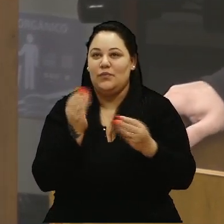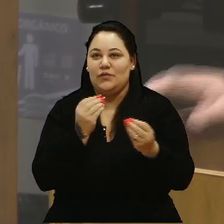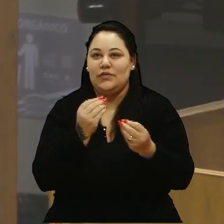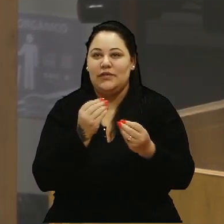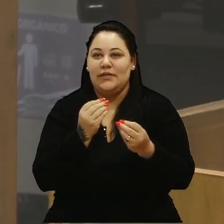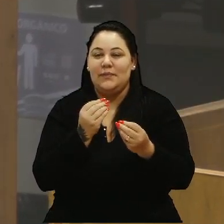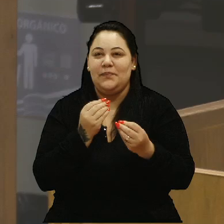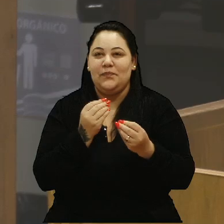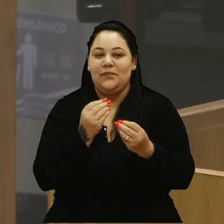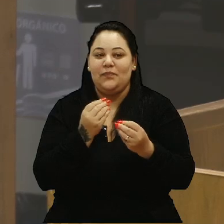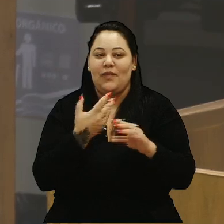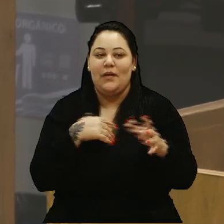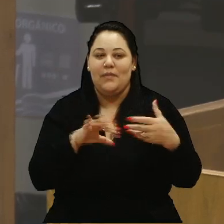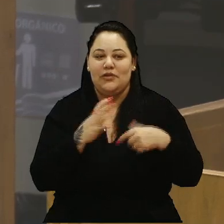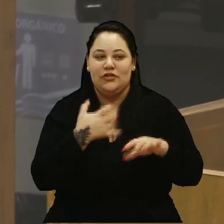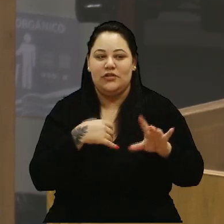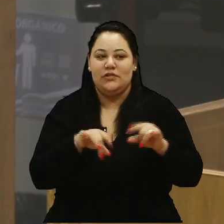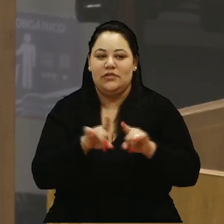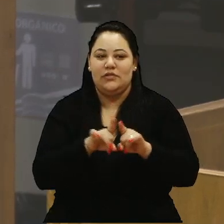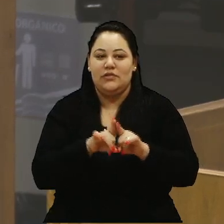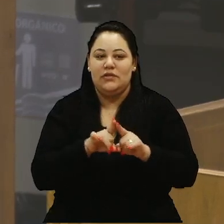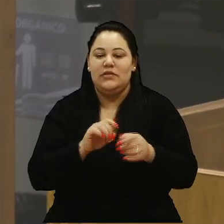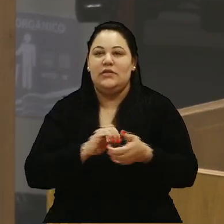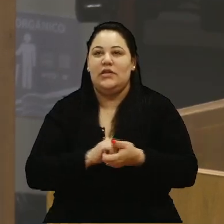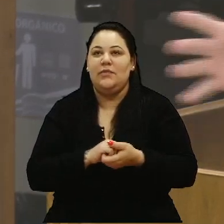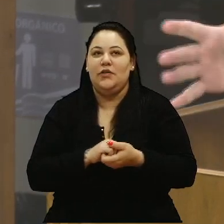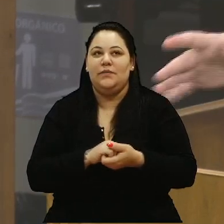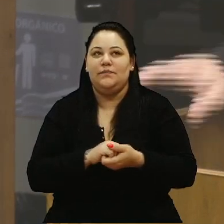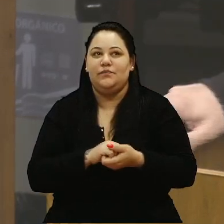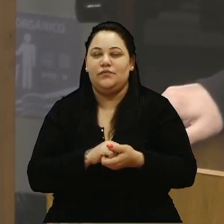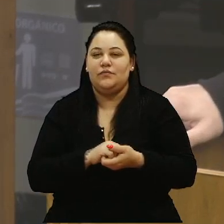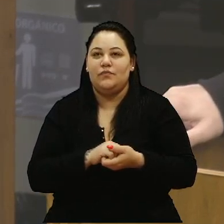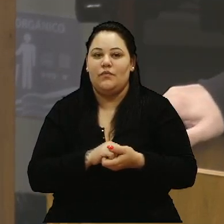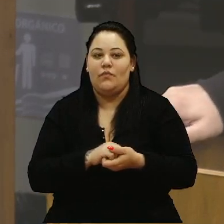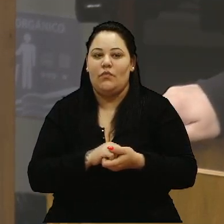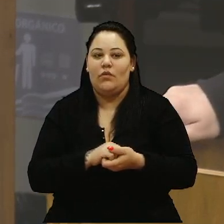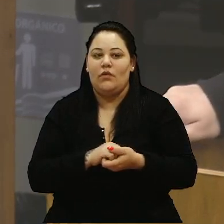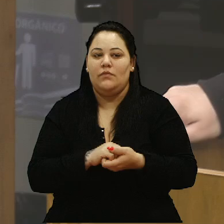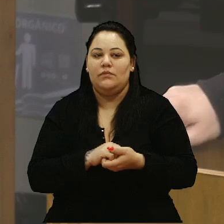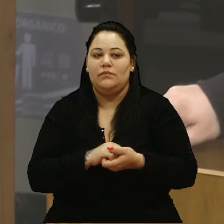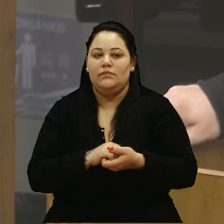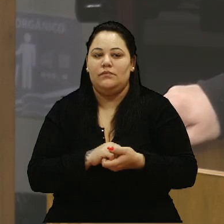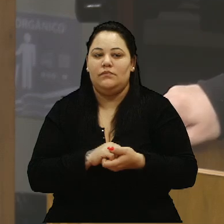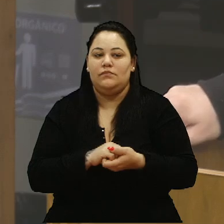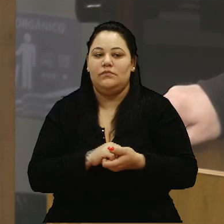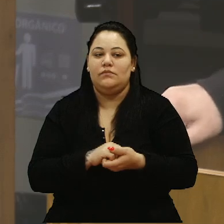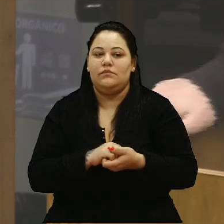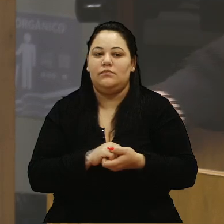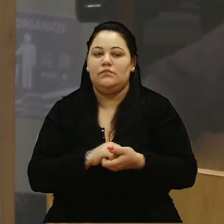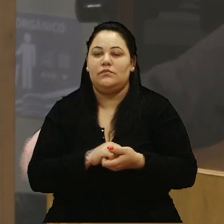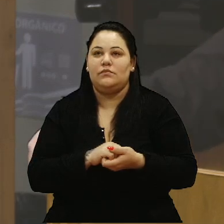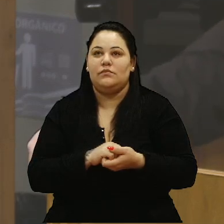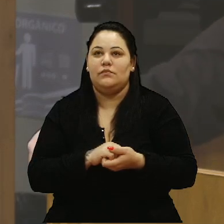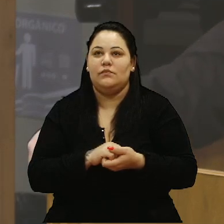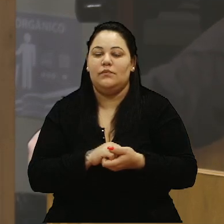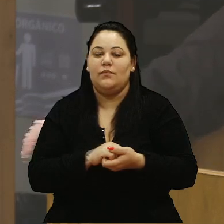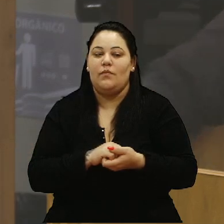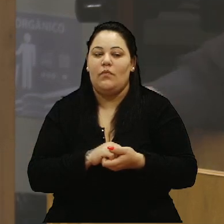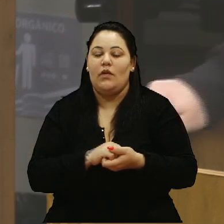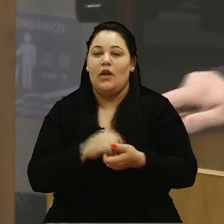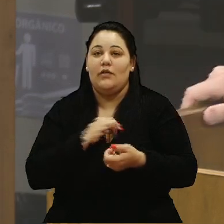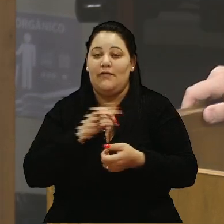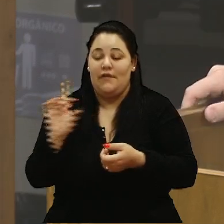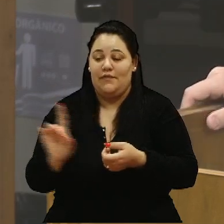simpatia. Bom, vou tratar de outros temas, porque não só de despedidas, vivo homem, né? Sigo trabalhando até hoje. Estava vindo à